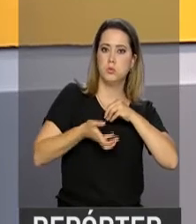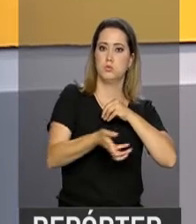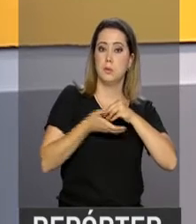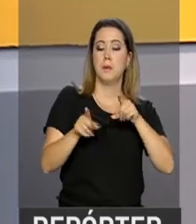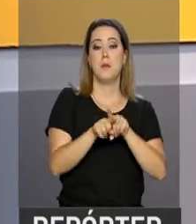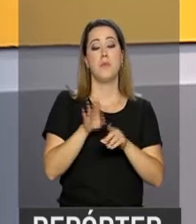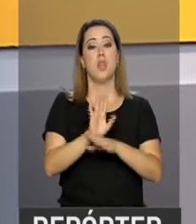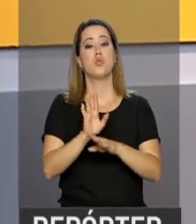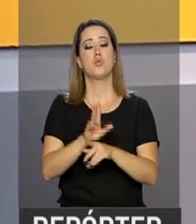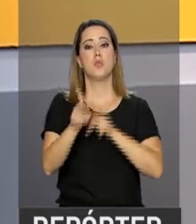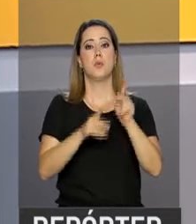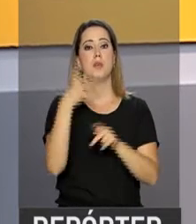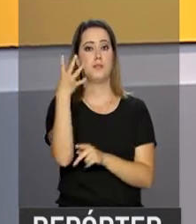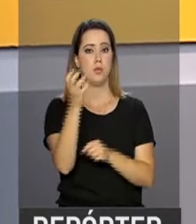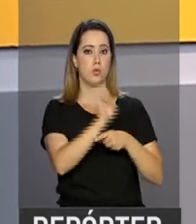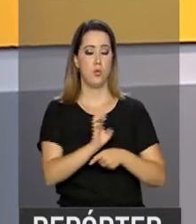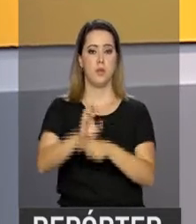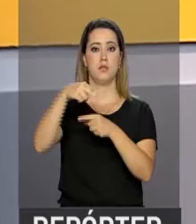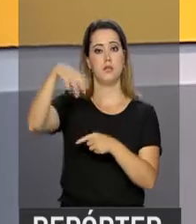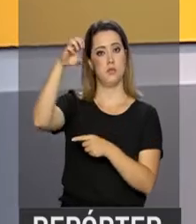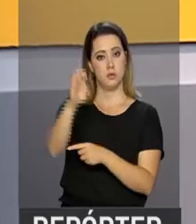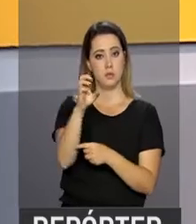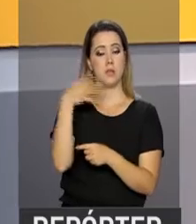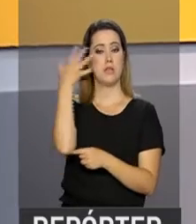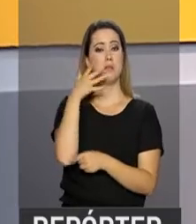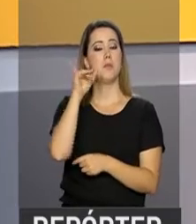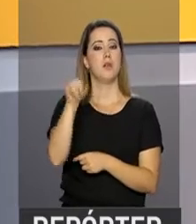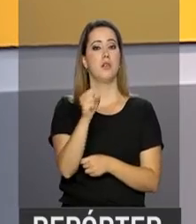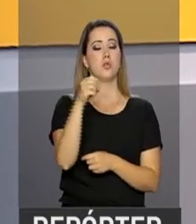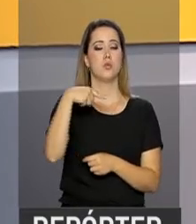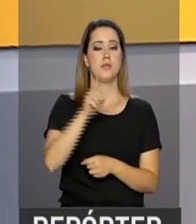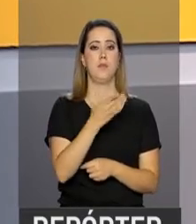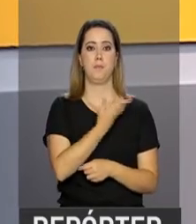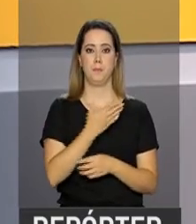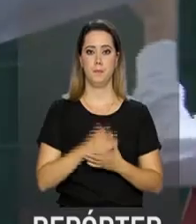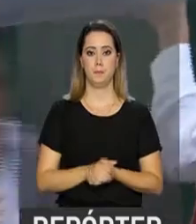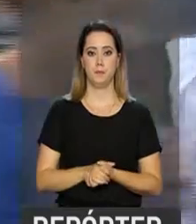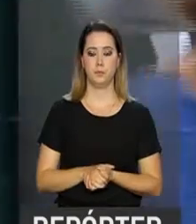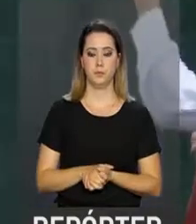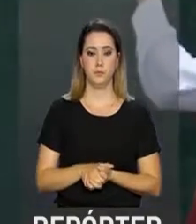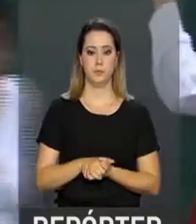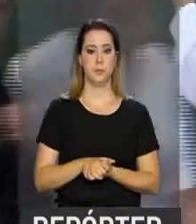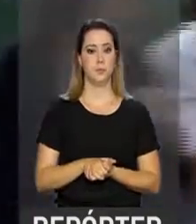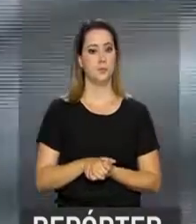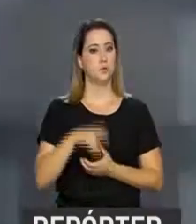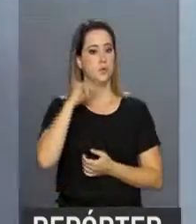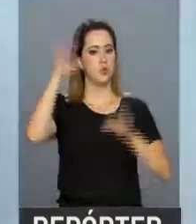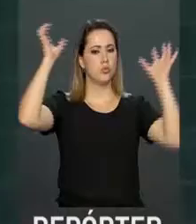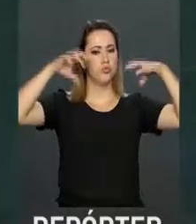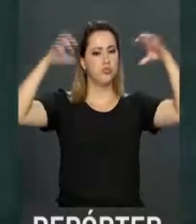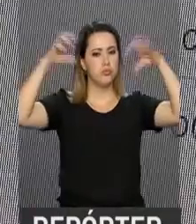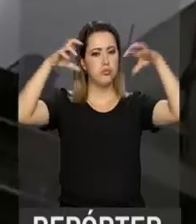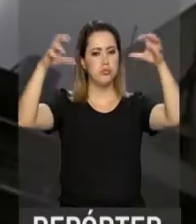de 4 estados nordestinos. Quem explica é o repórter José Luiz Filho. Os dias